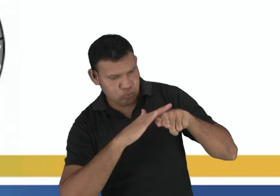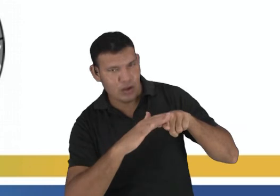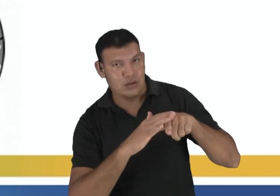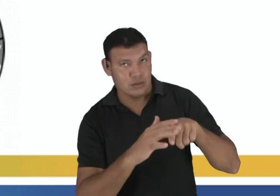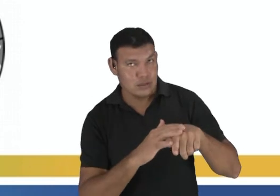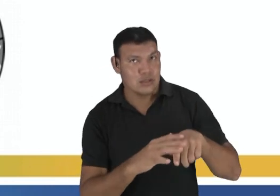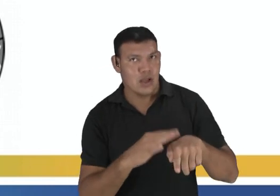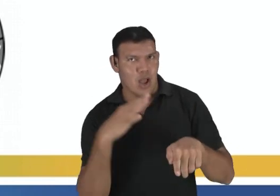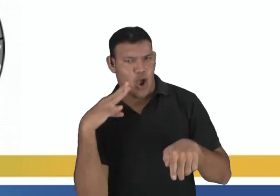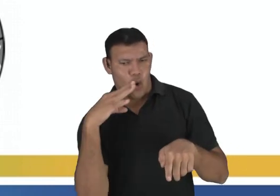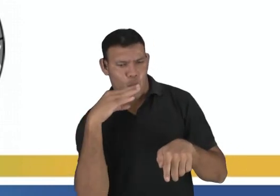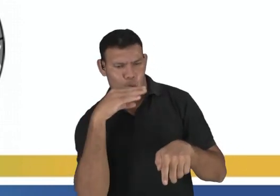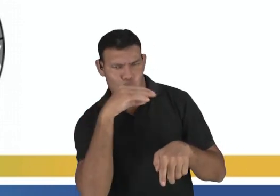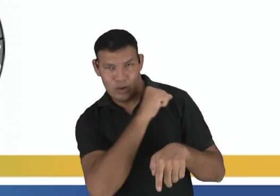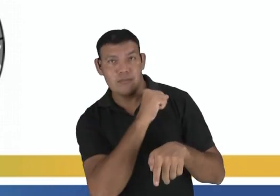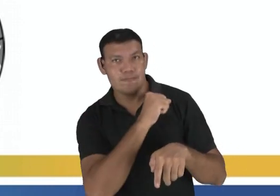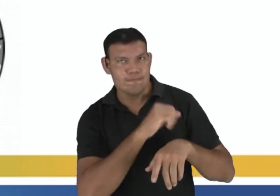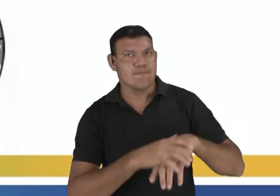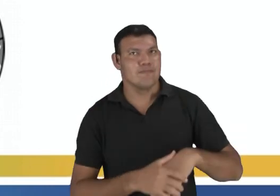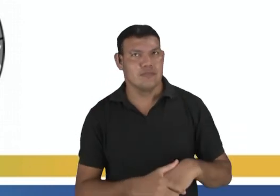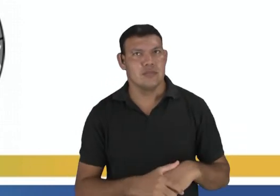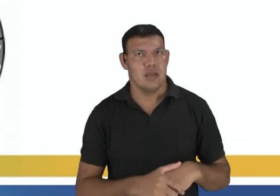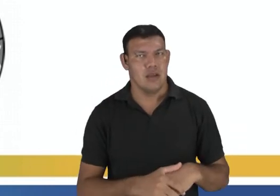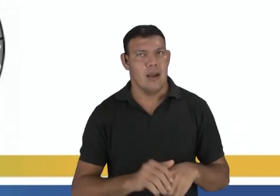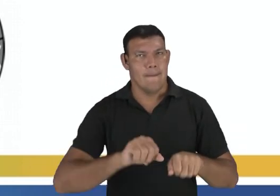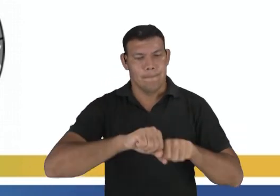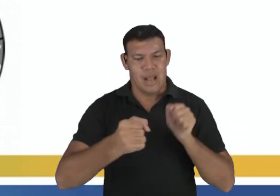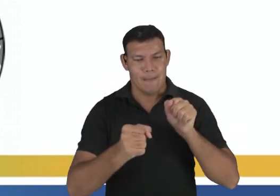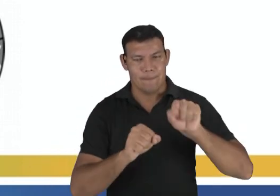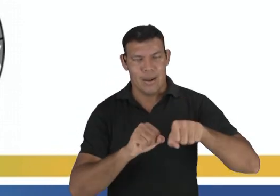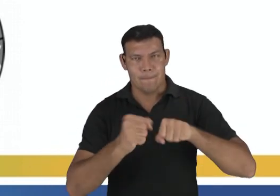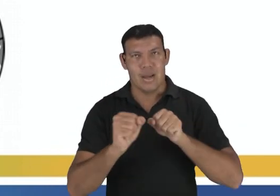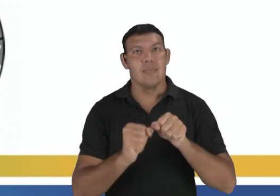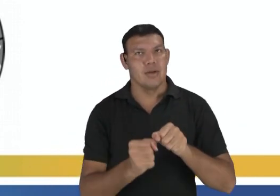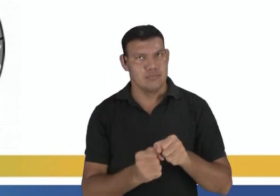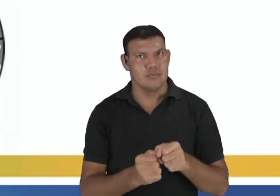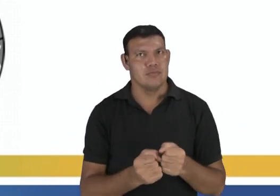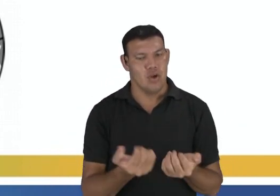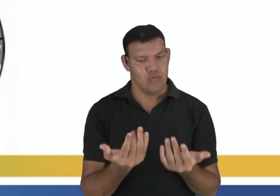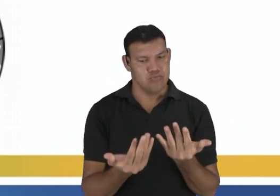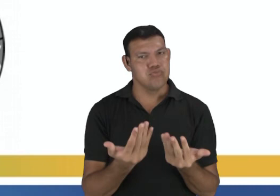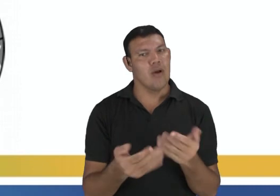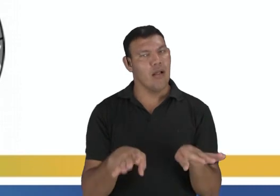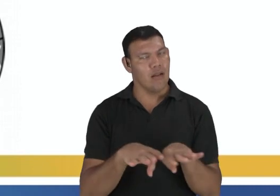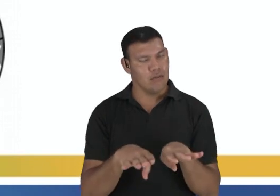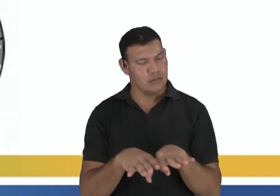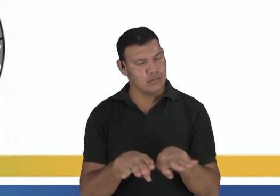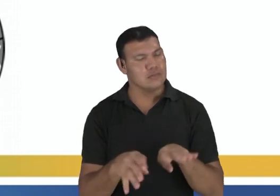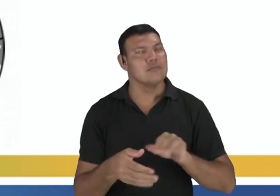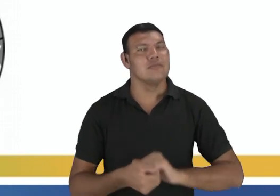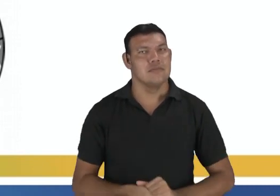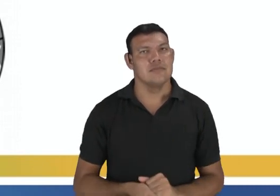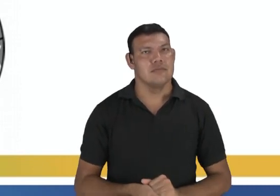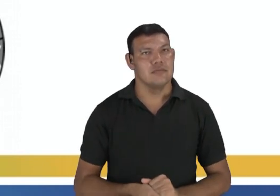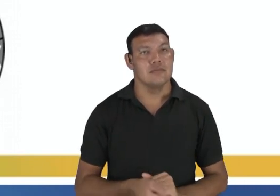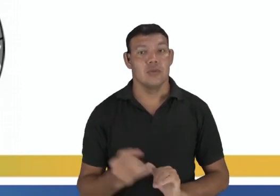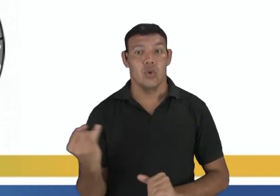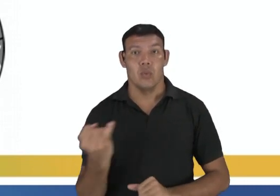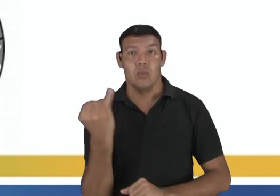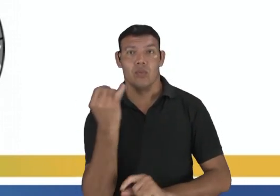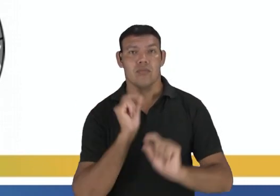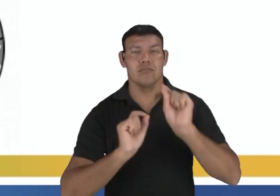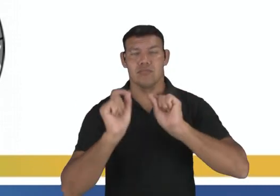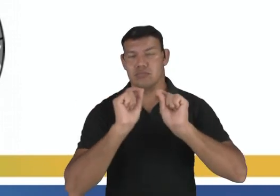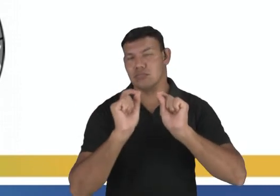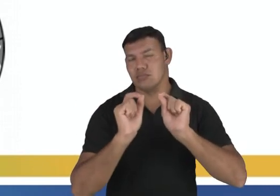aqueça e realmente se veja fragmentos de fogo, inclusive. Então, o que seria relevante ali nessa